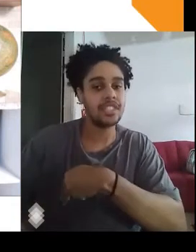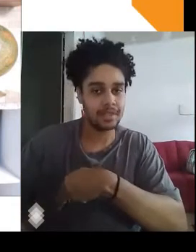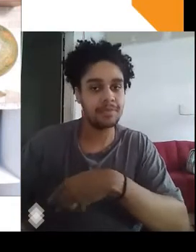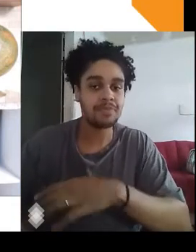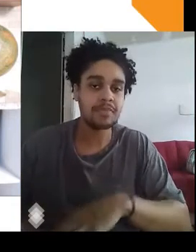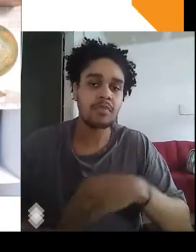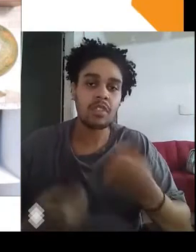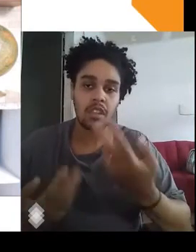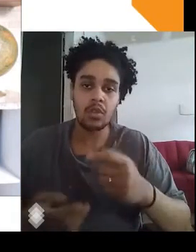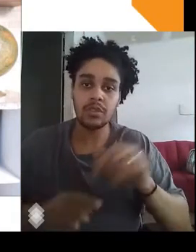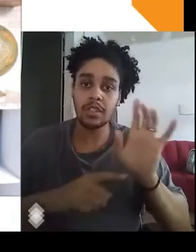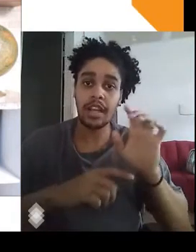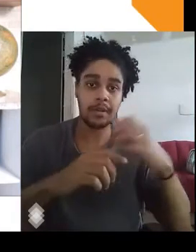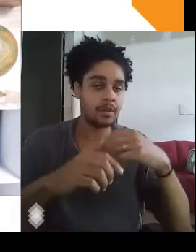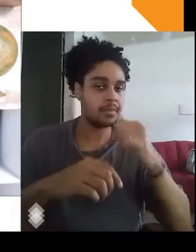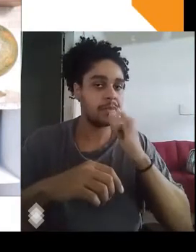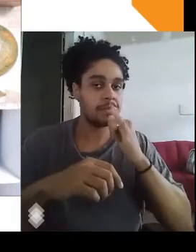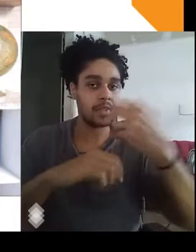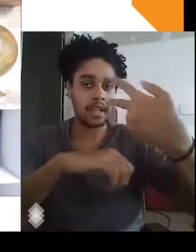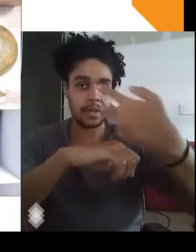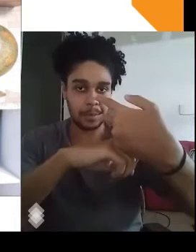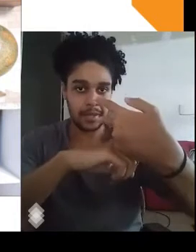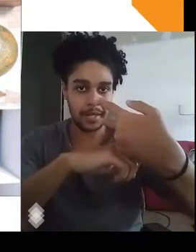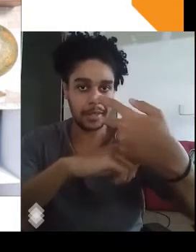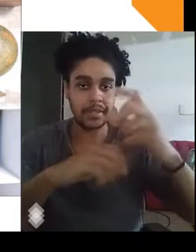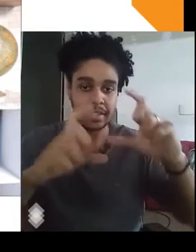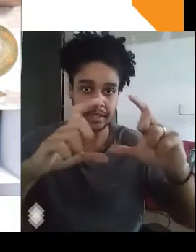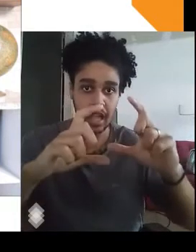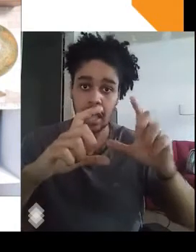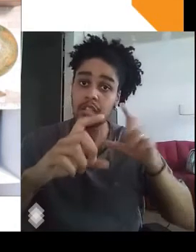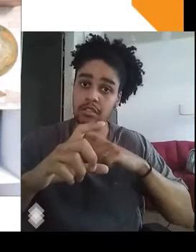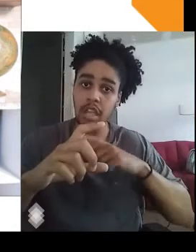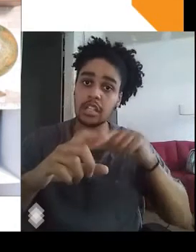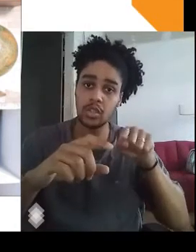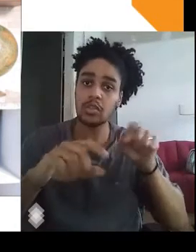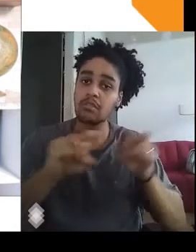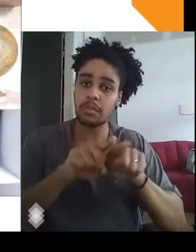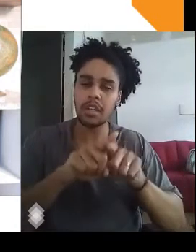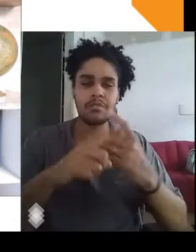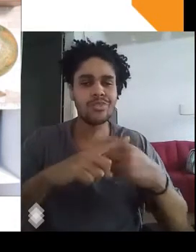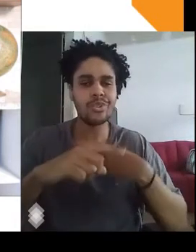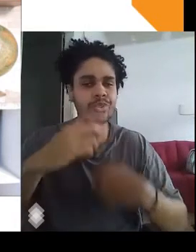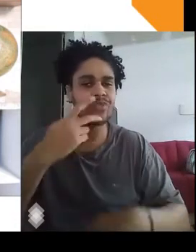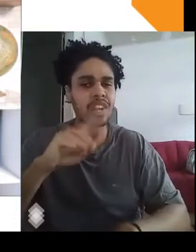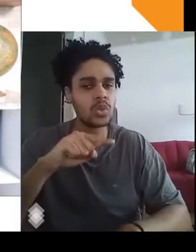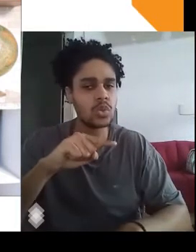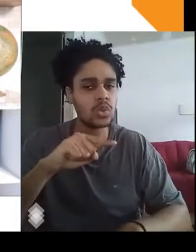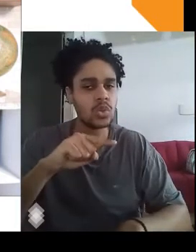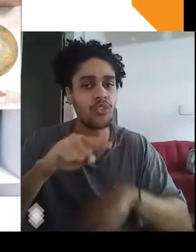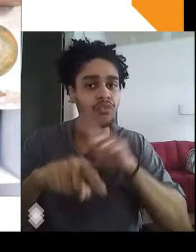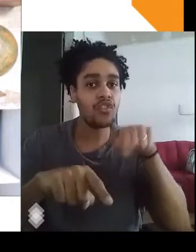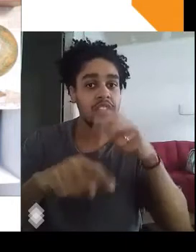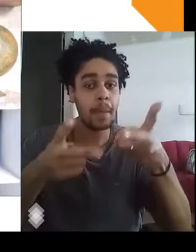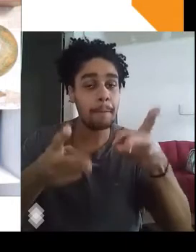gravada, que eu estou gravando esse vídeo, os seus componentes e ela também é feita com esse princípio. Ora, para que eu estou falando